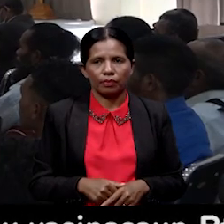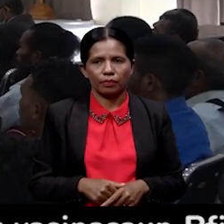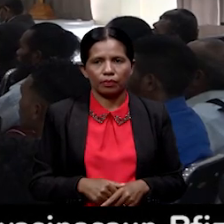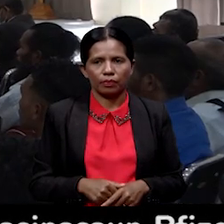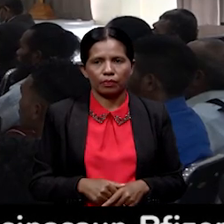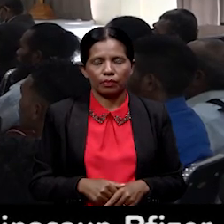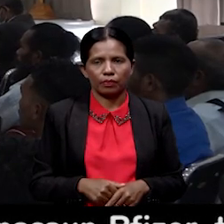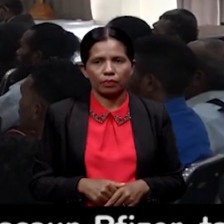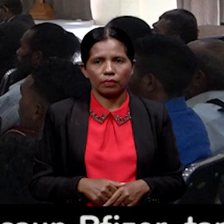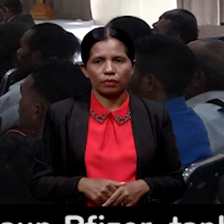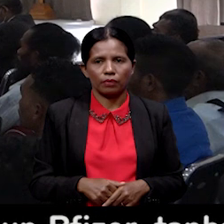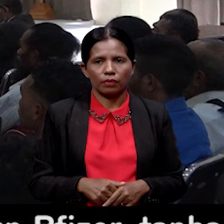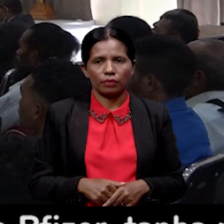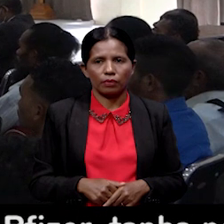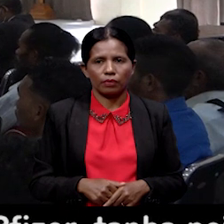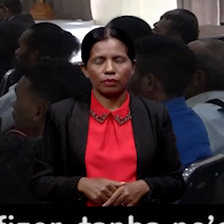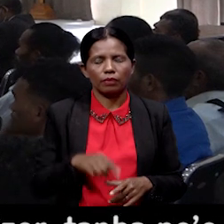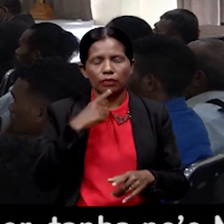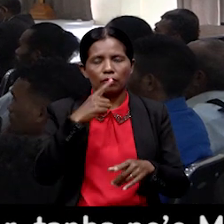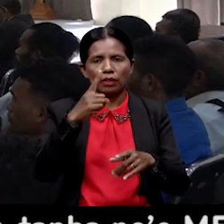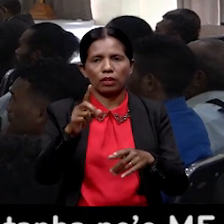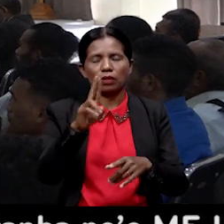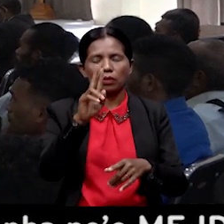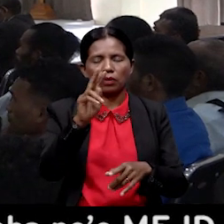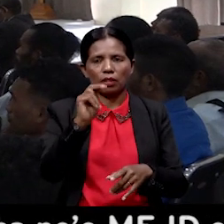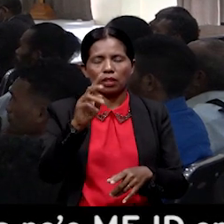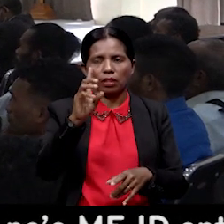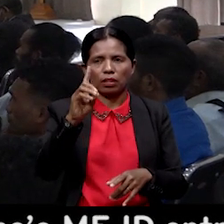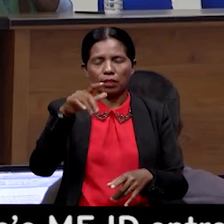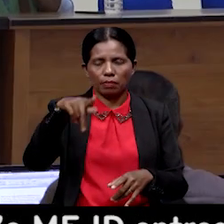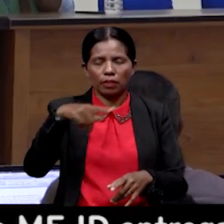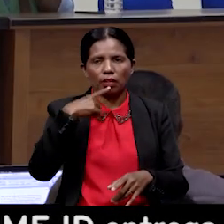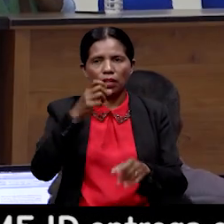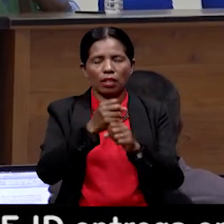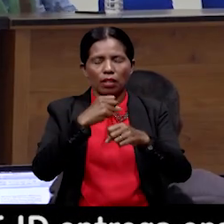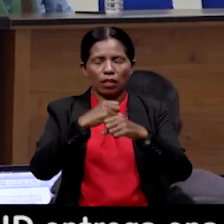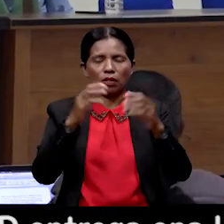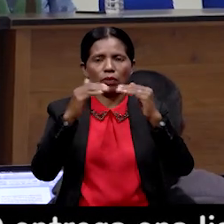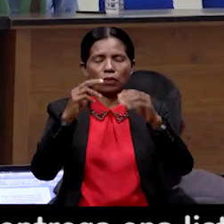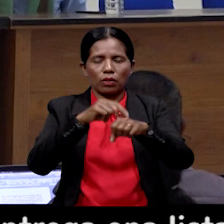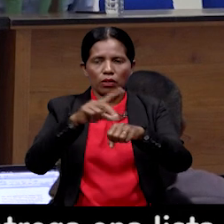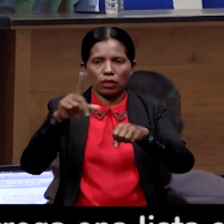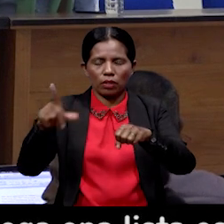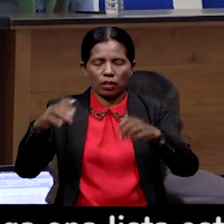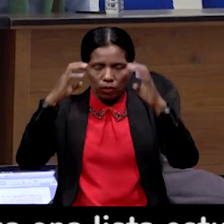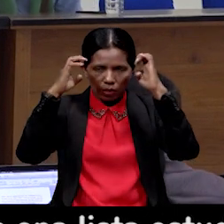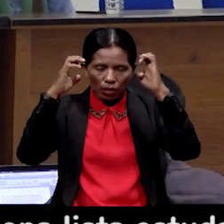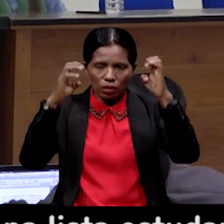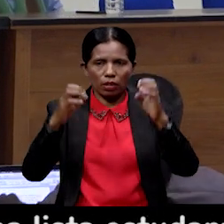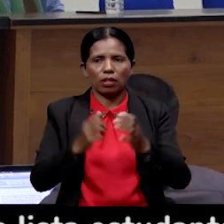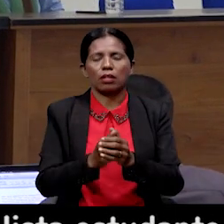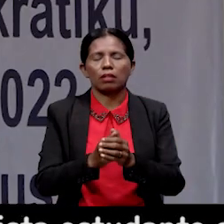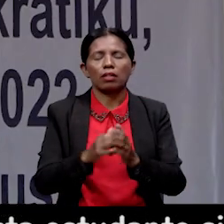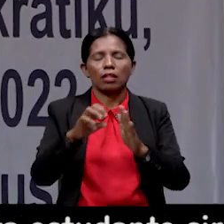União Movimento Democrático no Patriota UMDP realiza Seminário Nacional Educação Cívica o tema